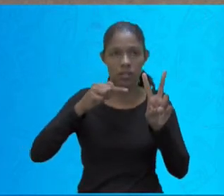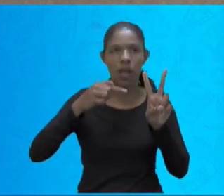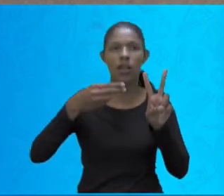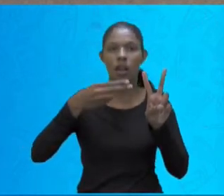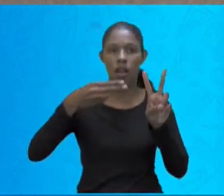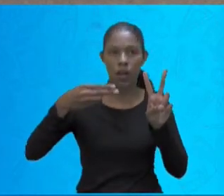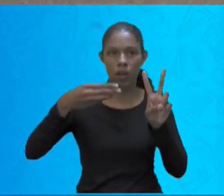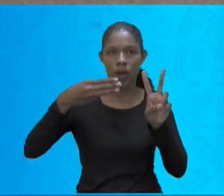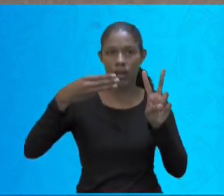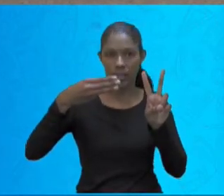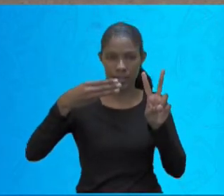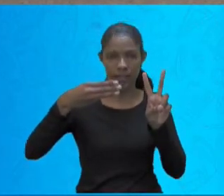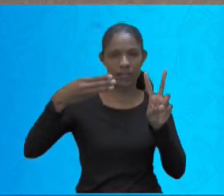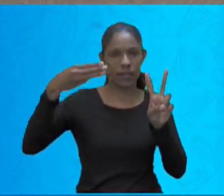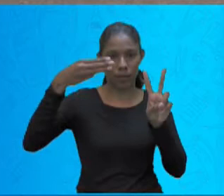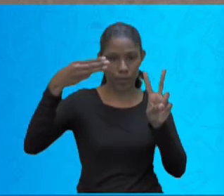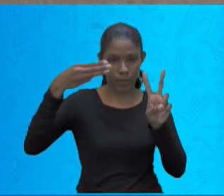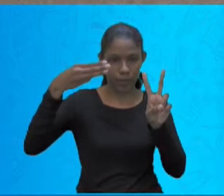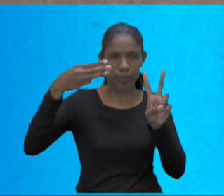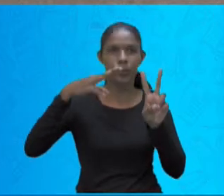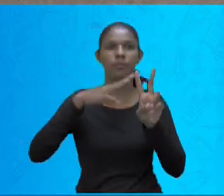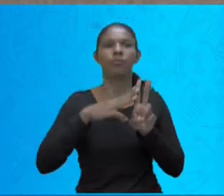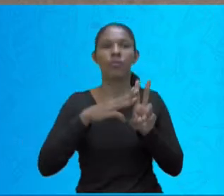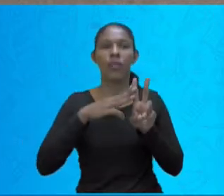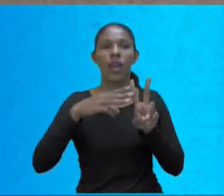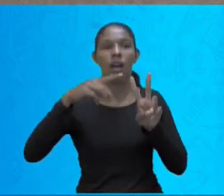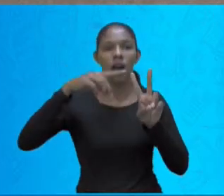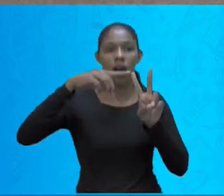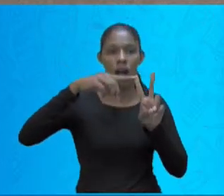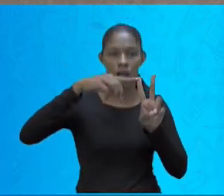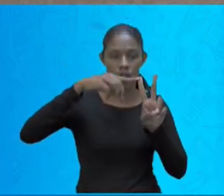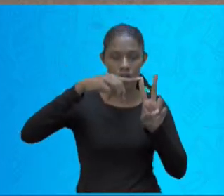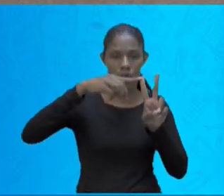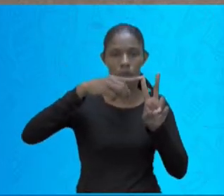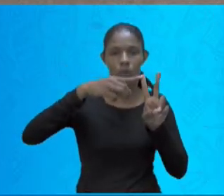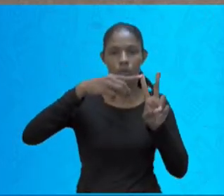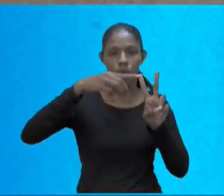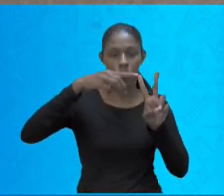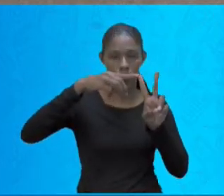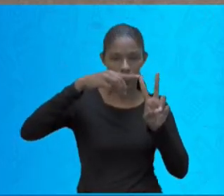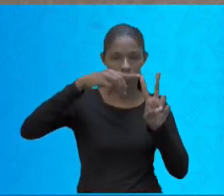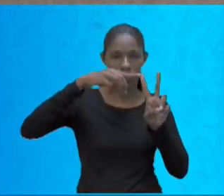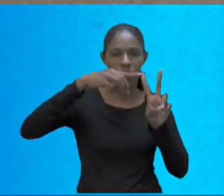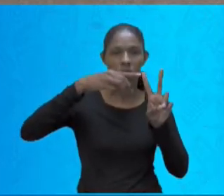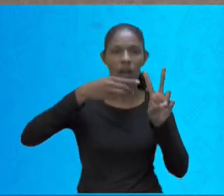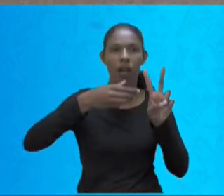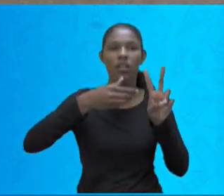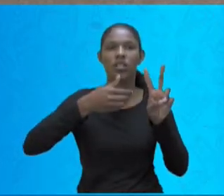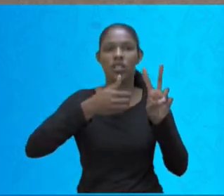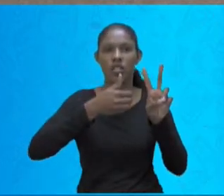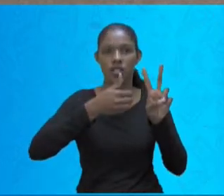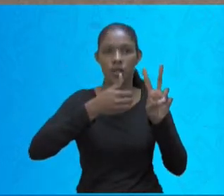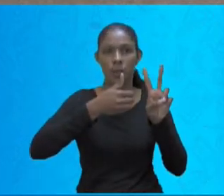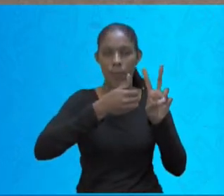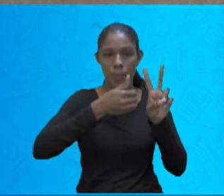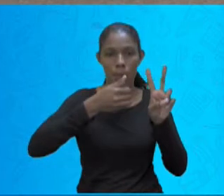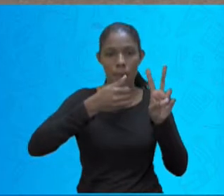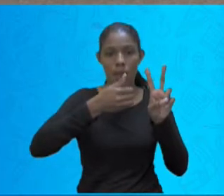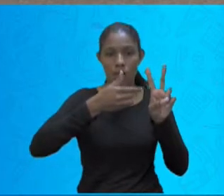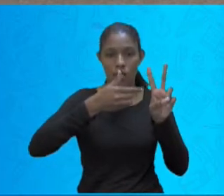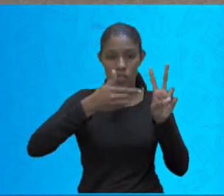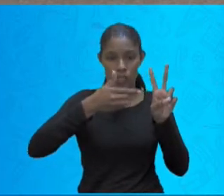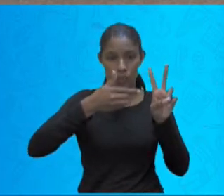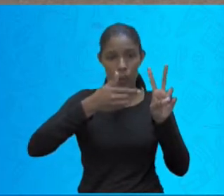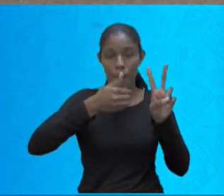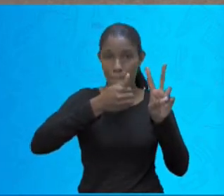é 27. A raiz cúbica de 27 é 3 e a raiz cúbica de 1000 é igual a 10, porque 10 ao cubo é igual